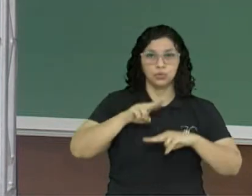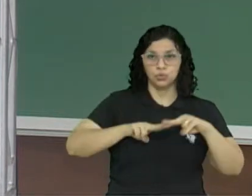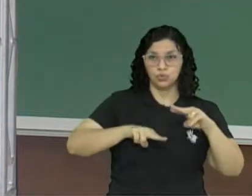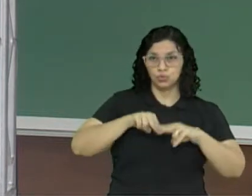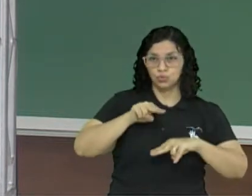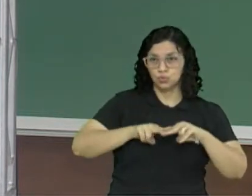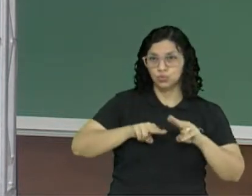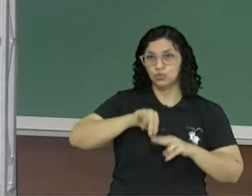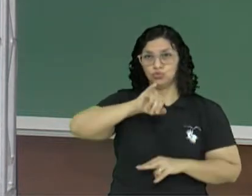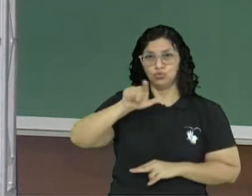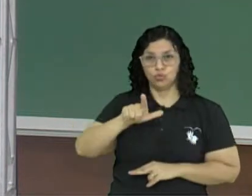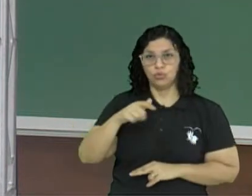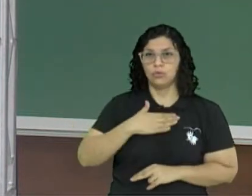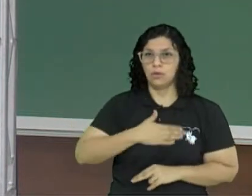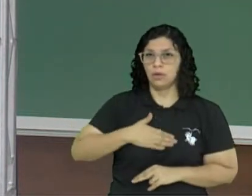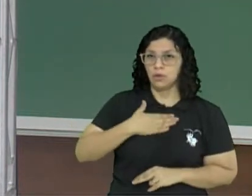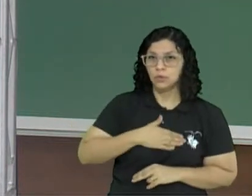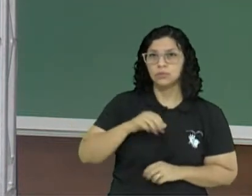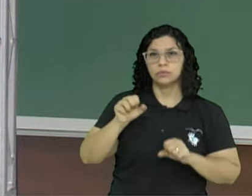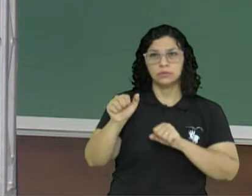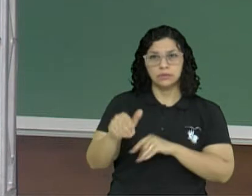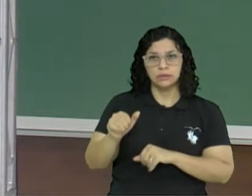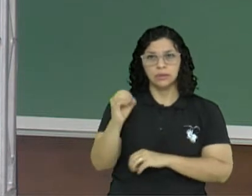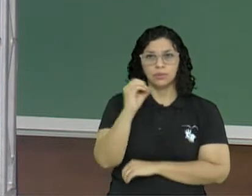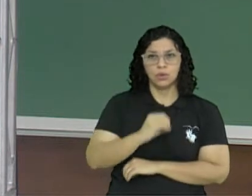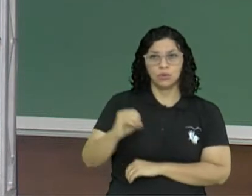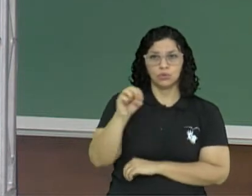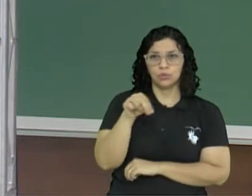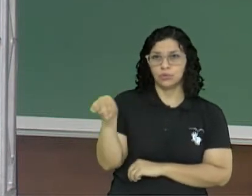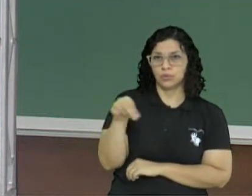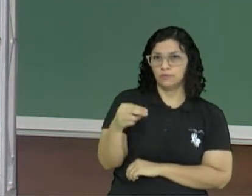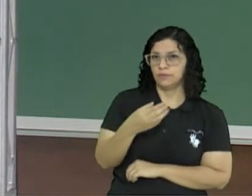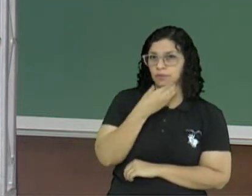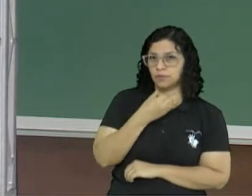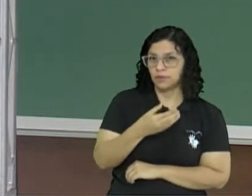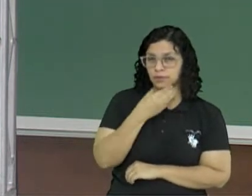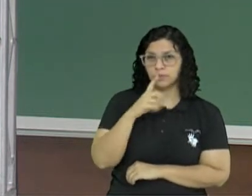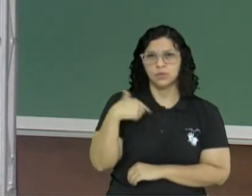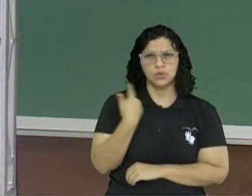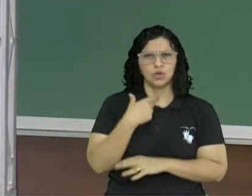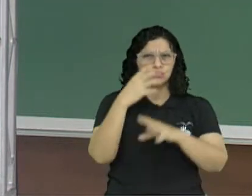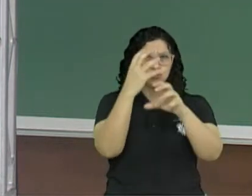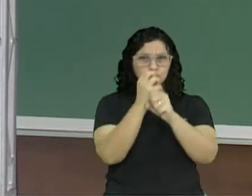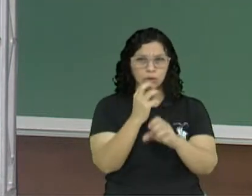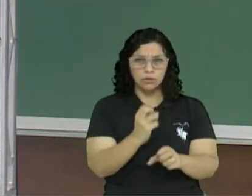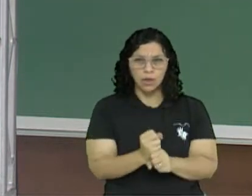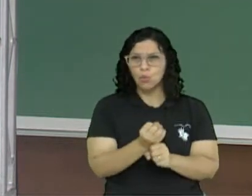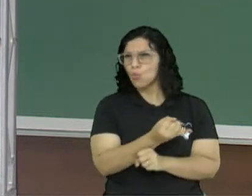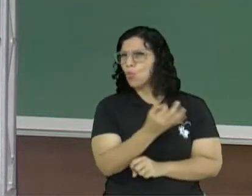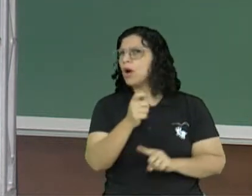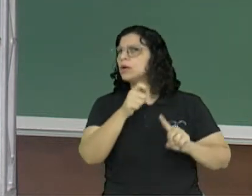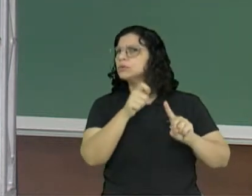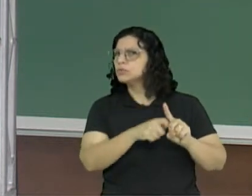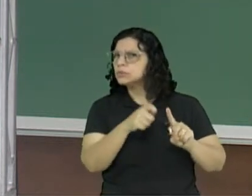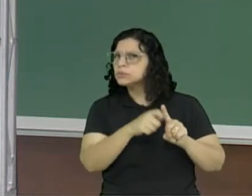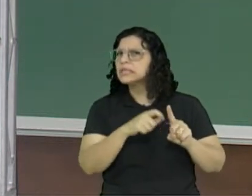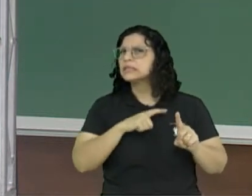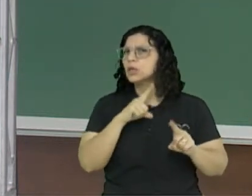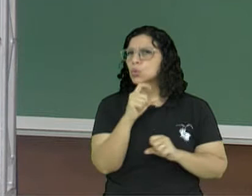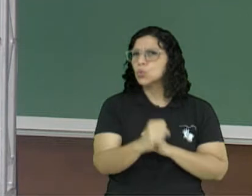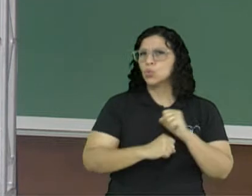junho, julho, agosto, setembro, outubro, novembro e dezembro. Se a gente contar os meses do ano, então um